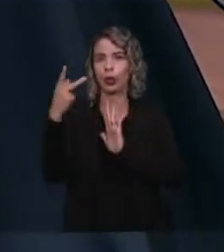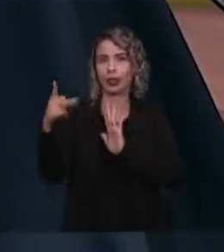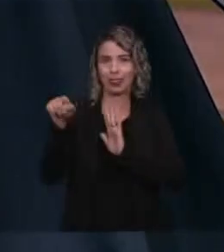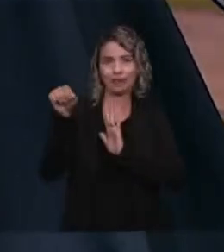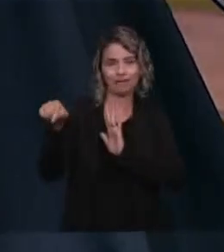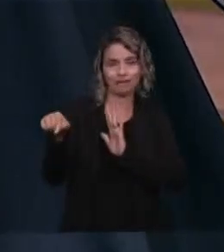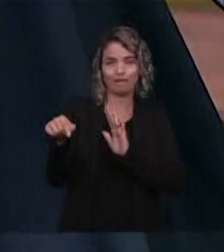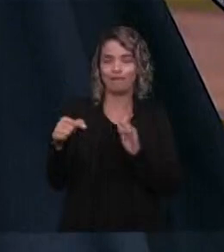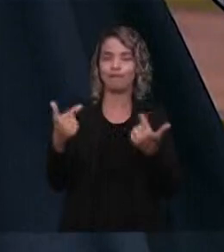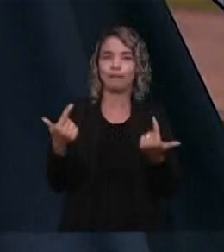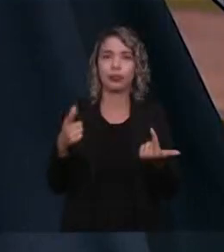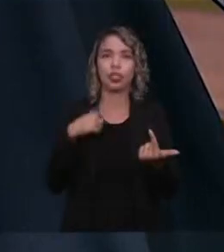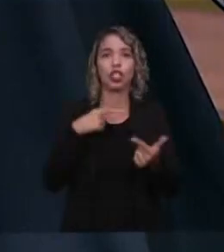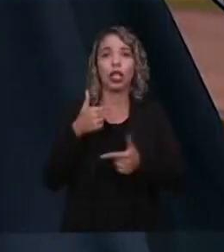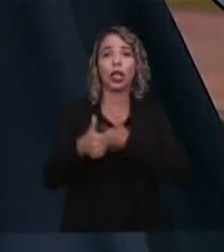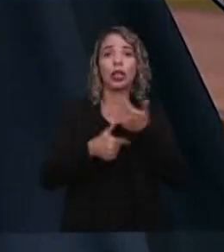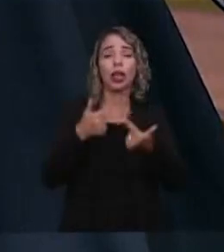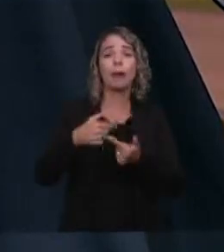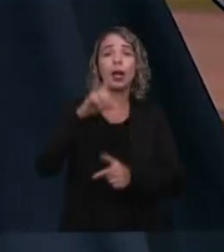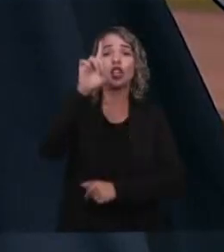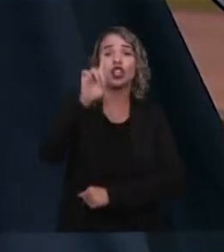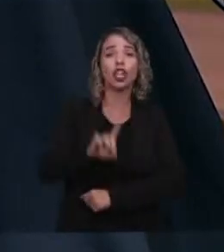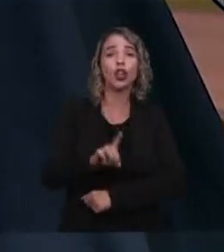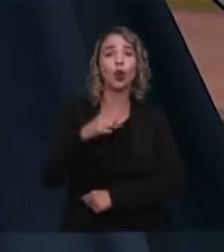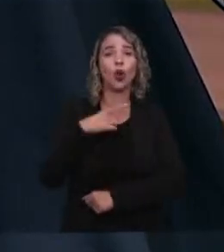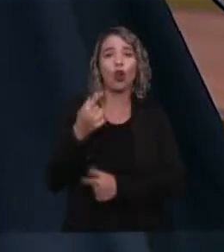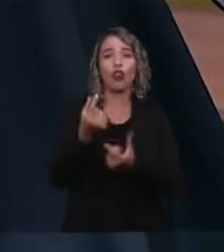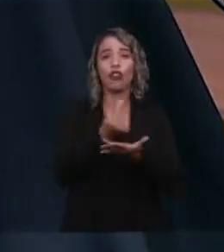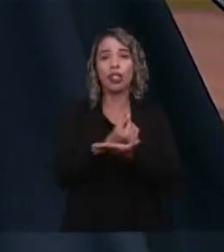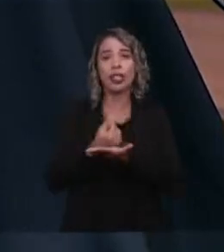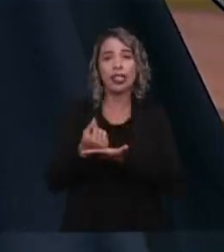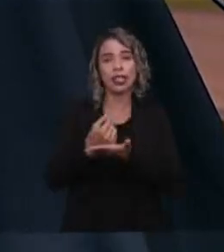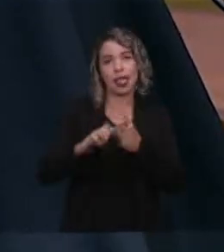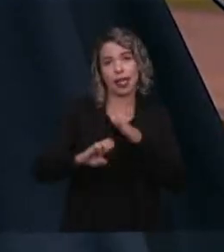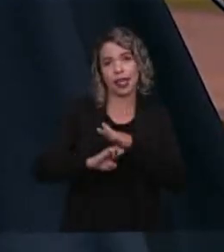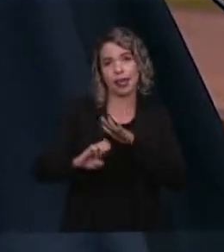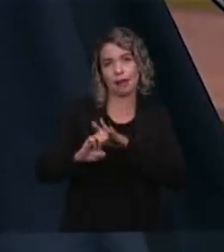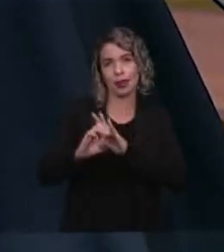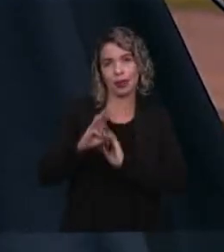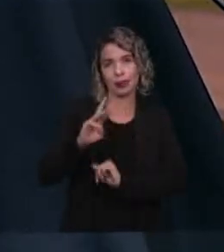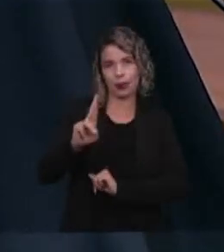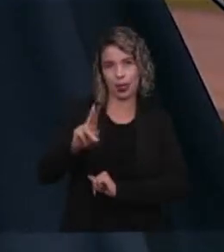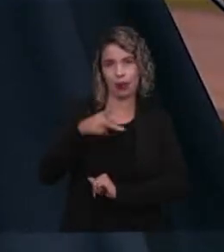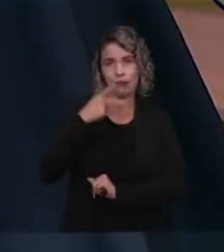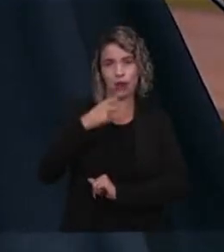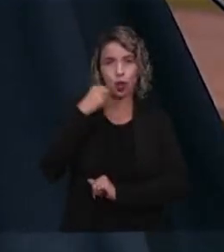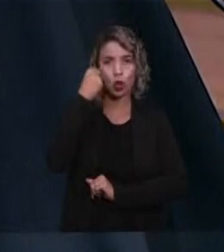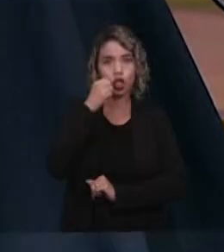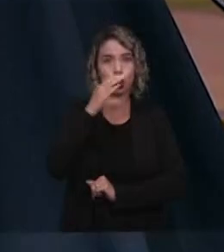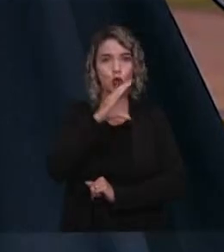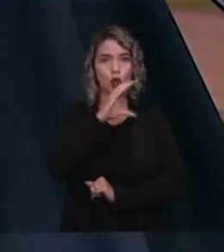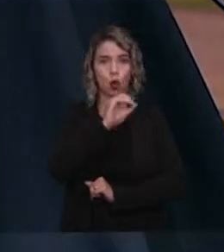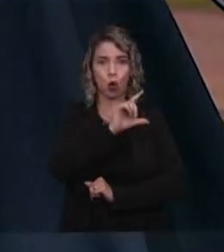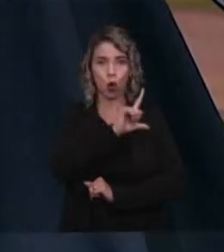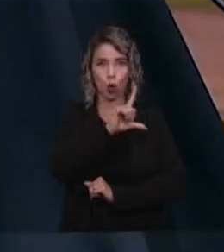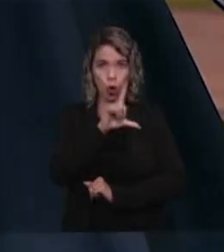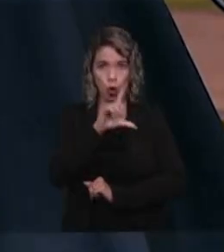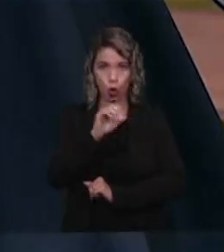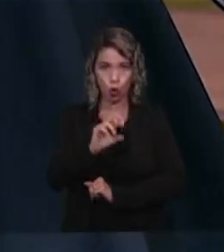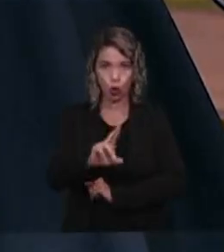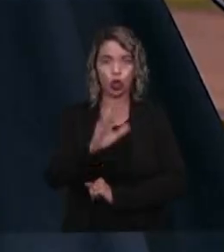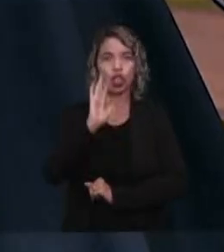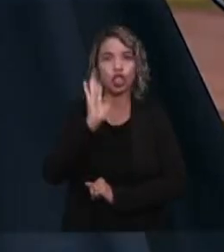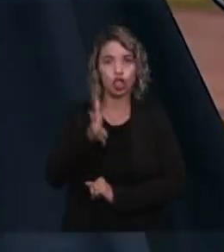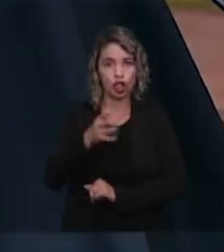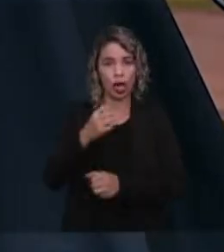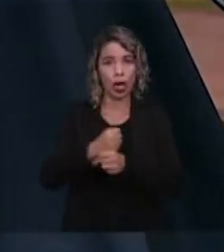Cerveró, que exercia à época dos fatos a função de diretor financeiro da companhia, quando afirma que o senador Fernando Collor já teria,